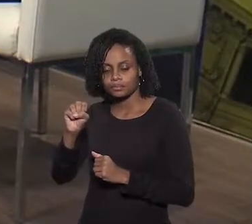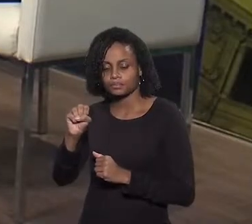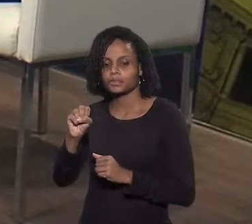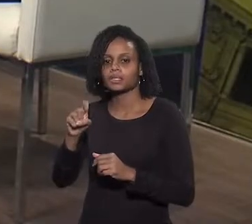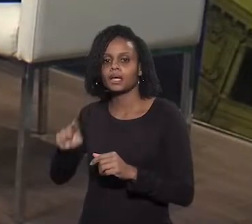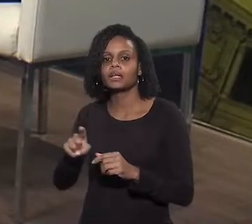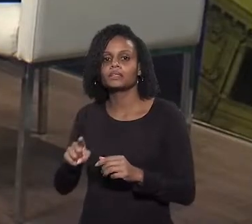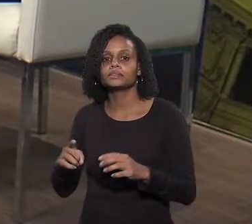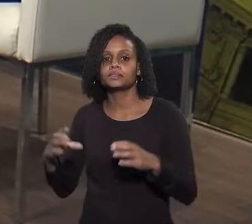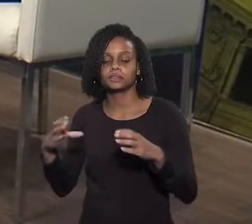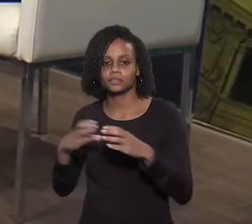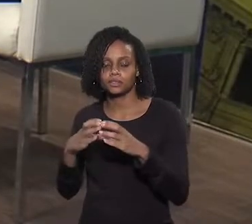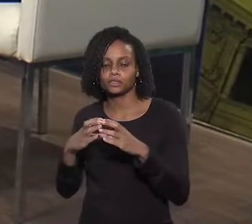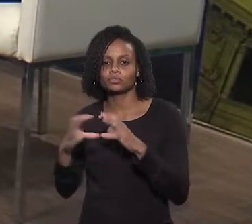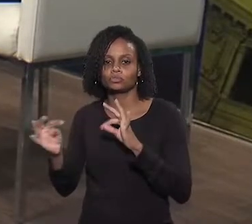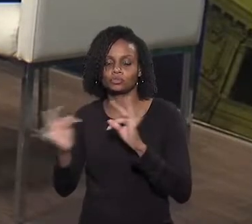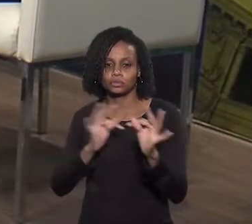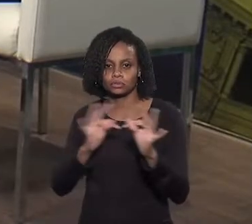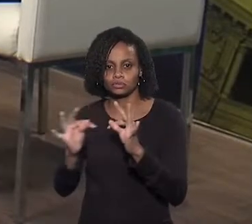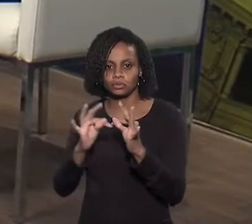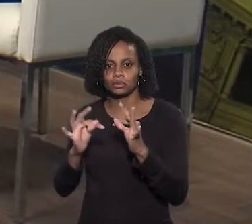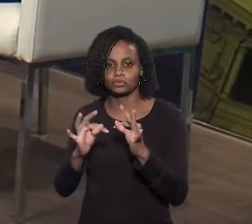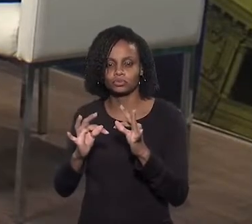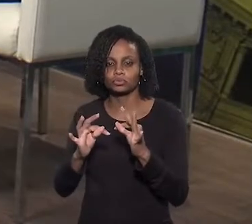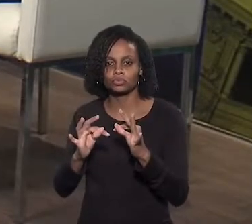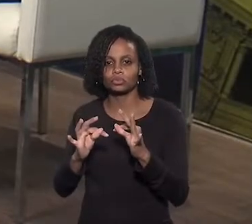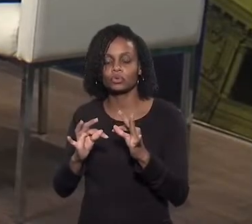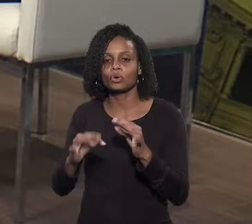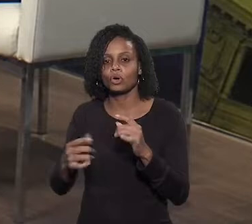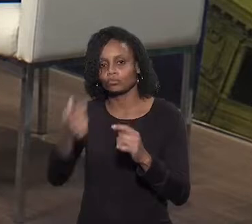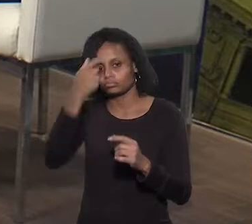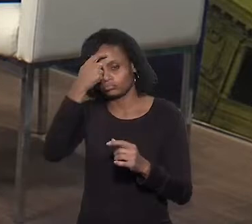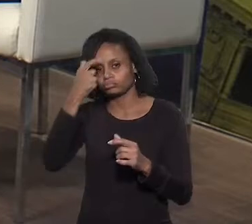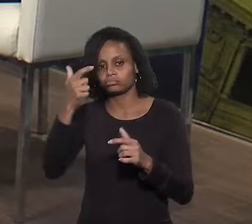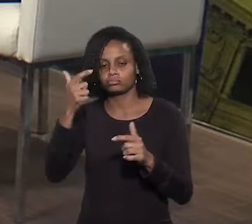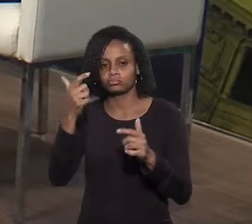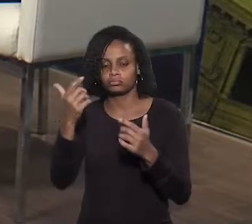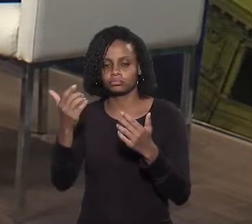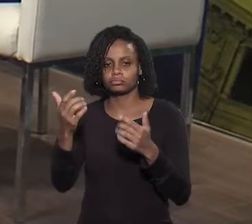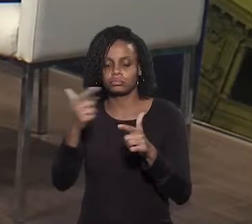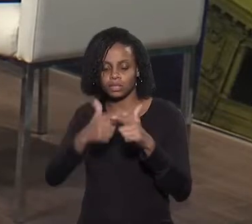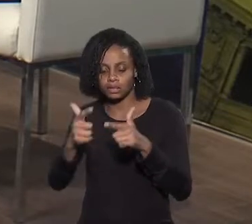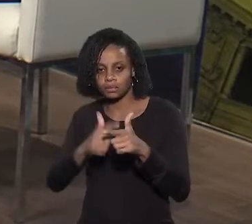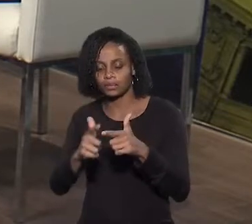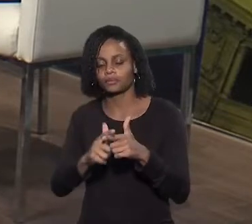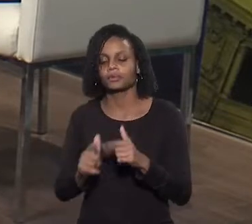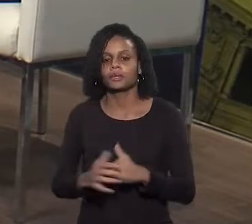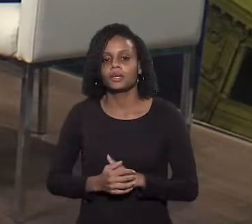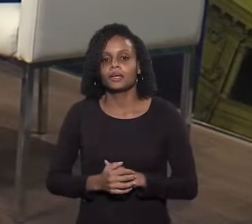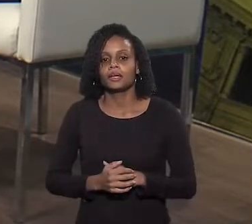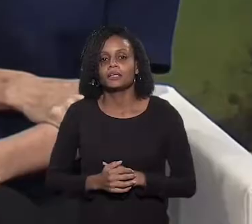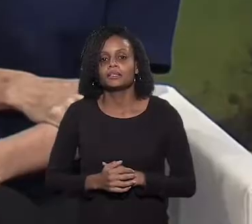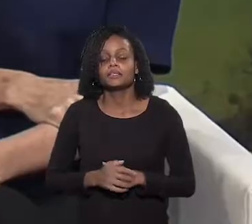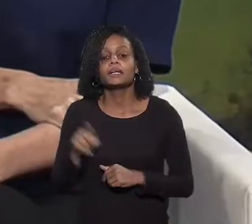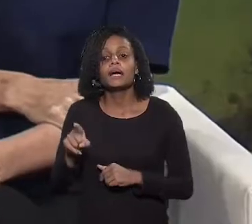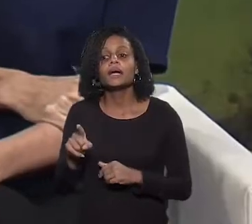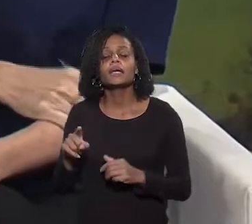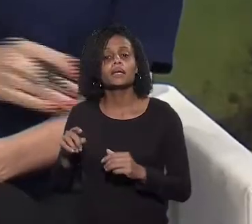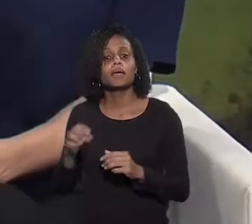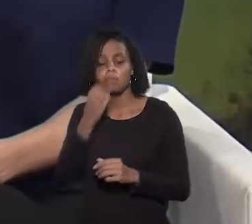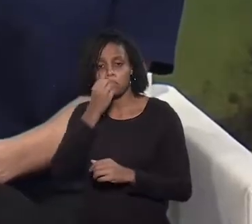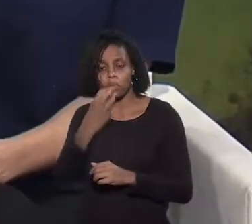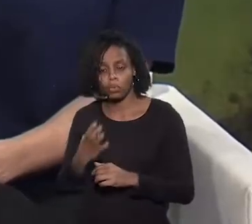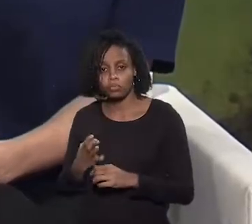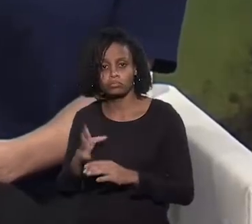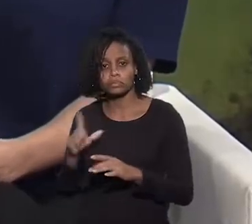de atendimento psicossocial, que no seu modelo foi criado para fazer isso. E ninguém está discutindo se ele é bom ou ruim. Ele é um equipamento